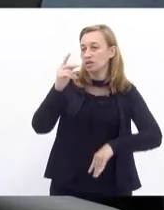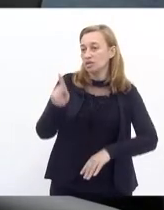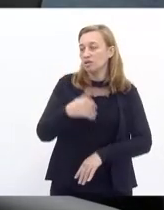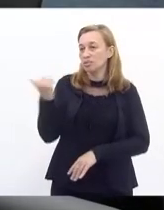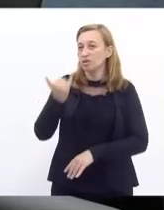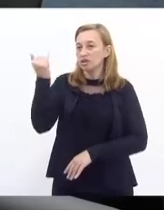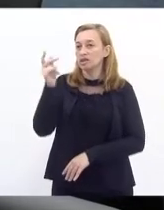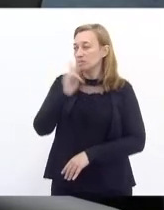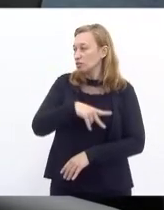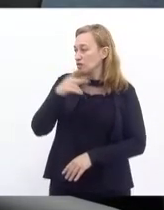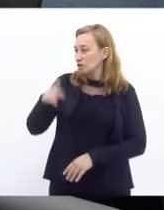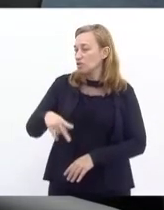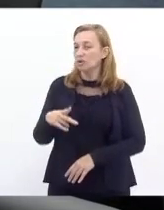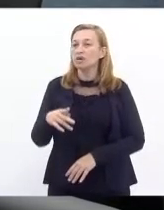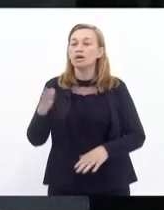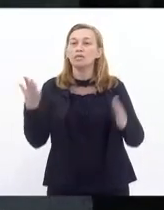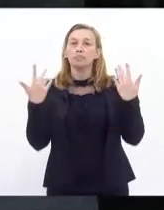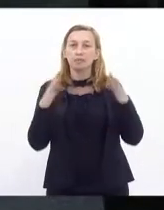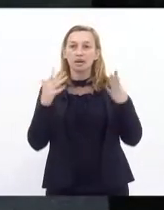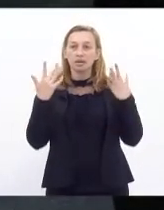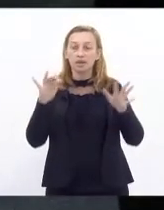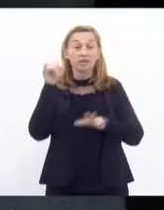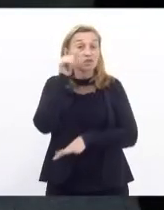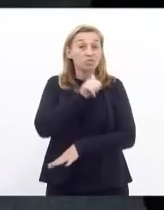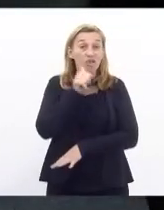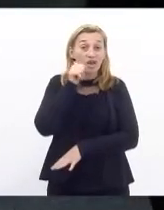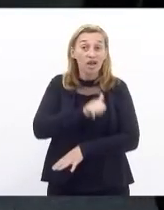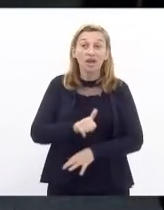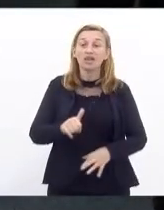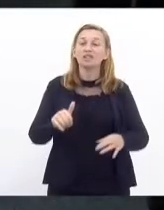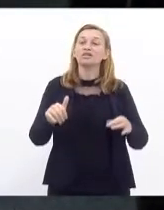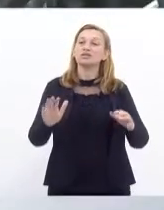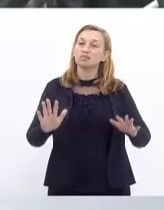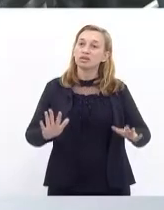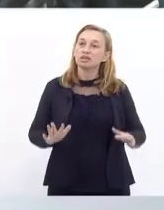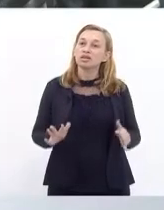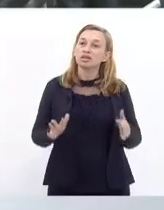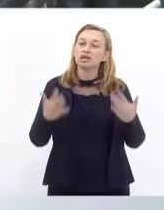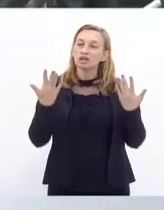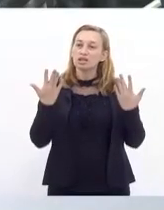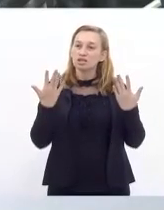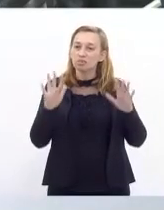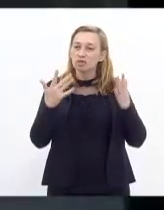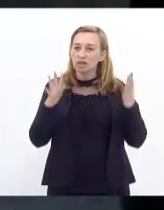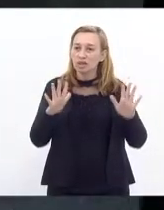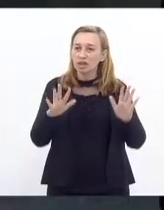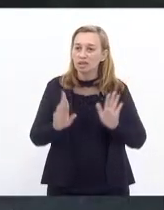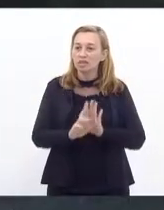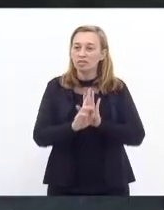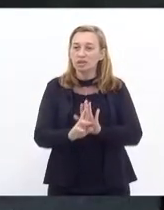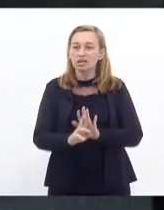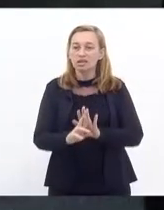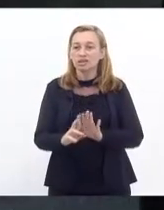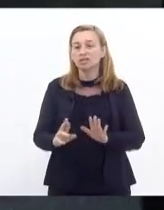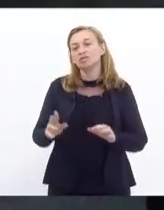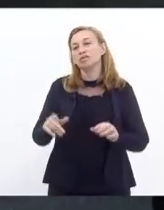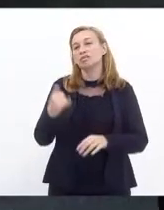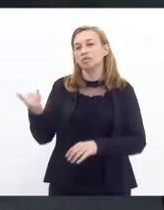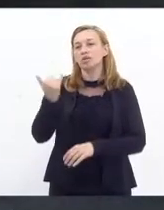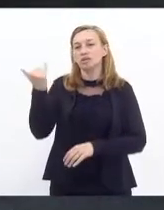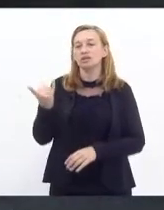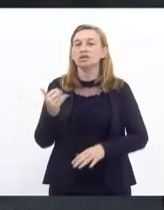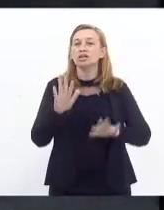professores. E parabéns às mulheres que se destacam nessa atividade tão importante.